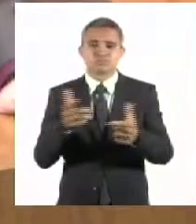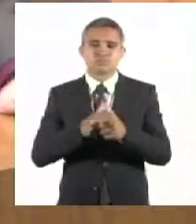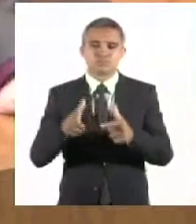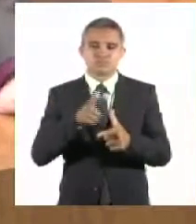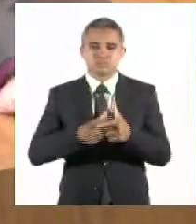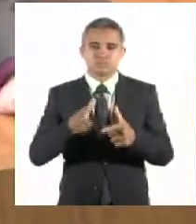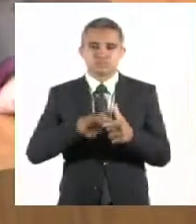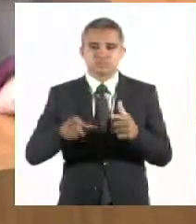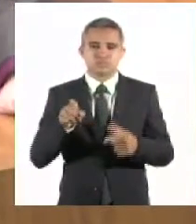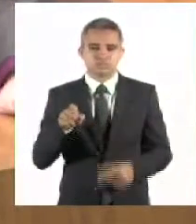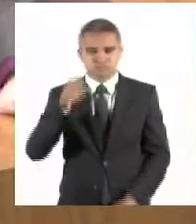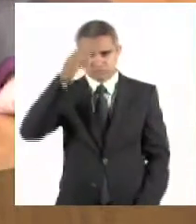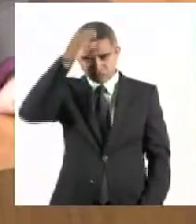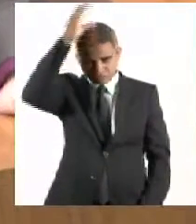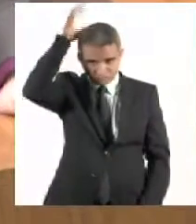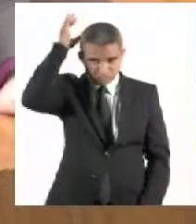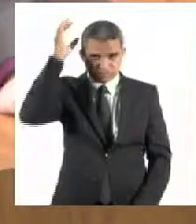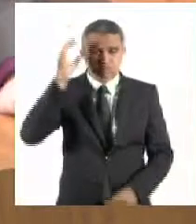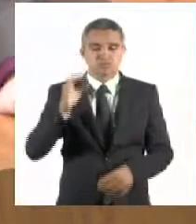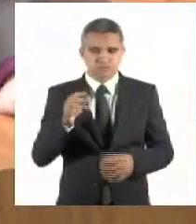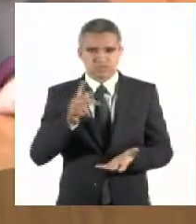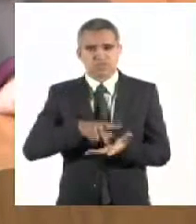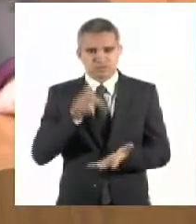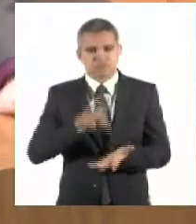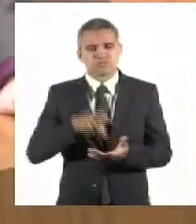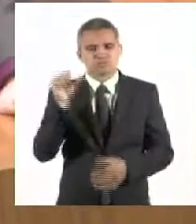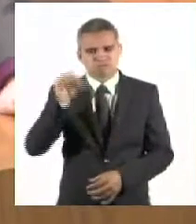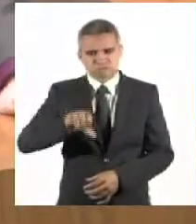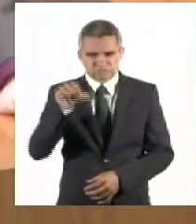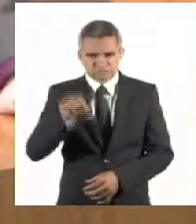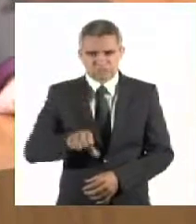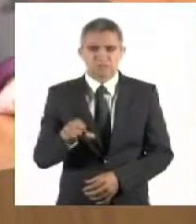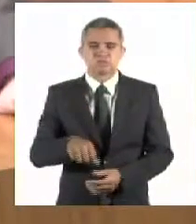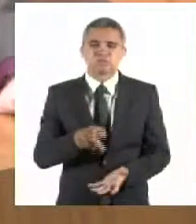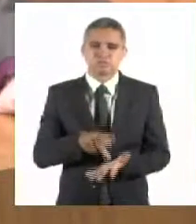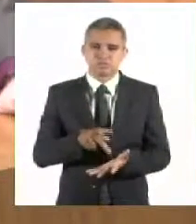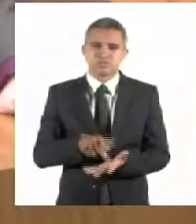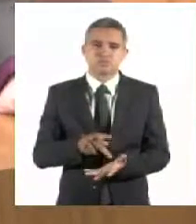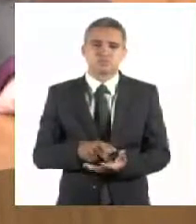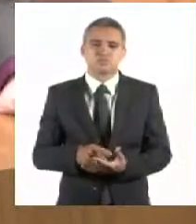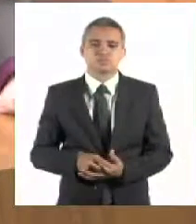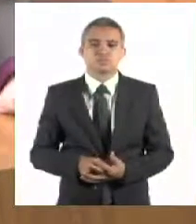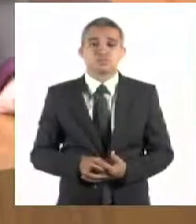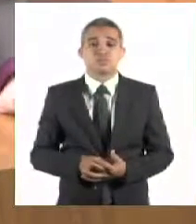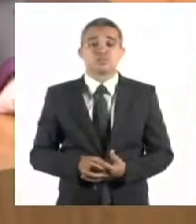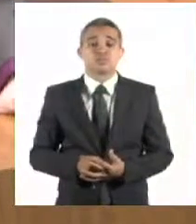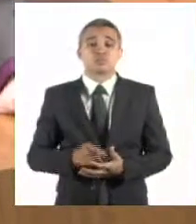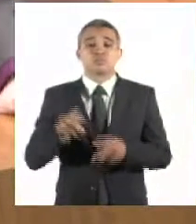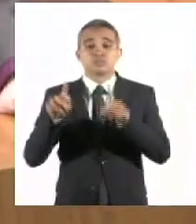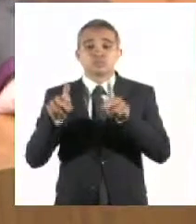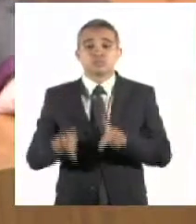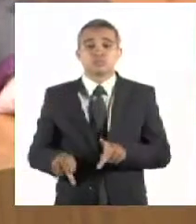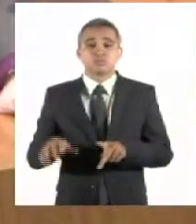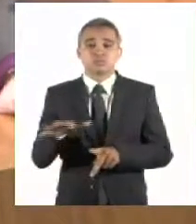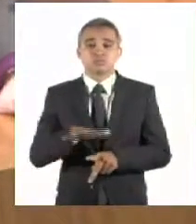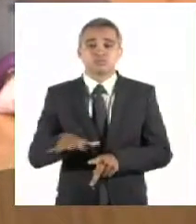Chapadinha, que é grave e que, nesse momento, a população